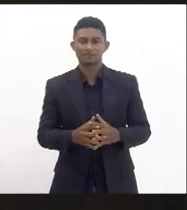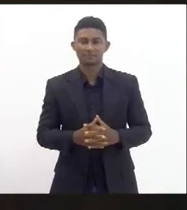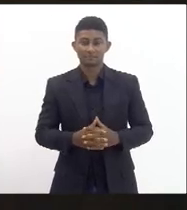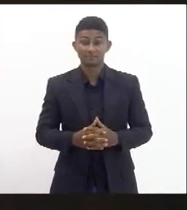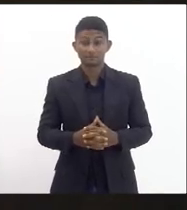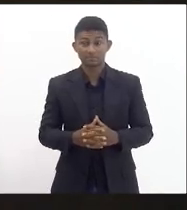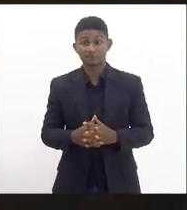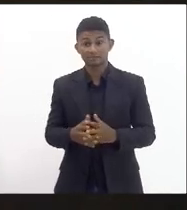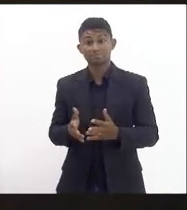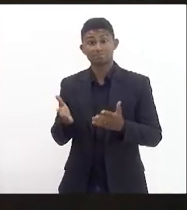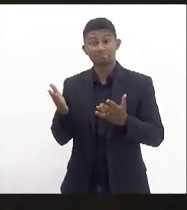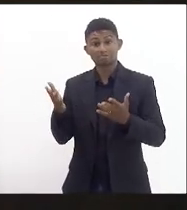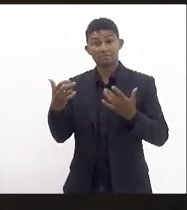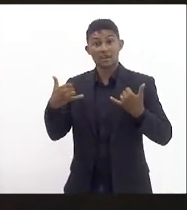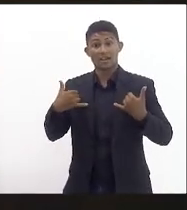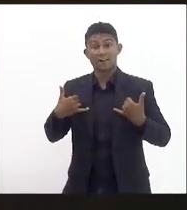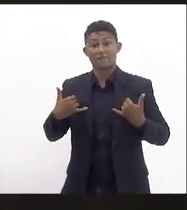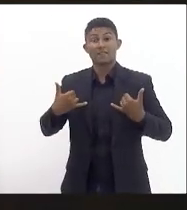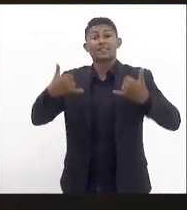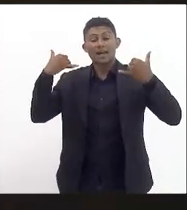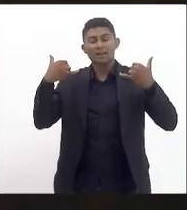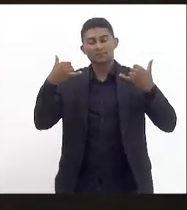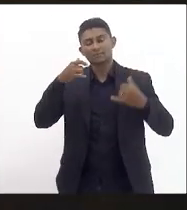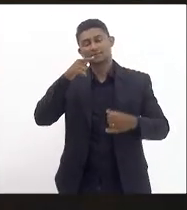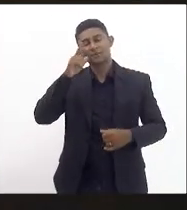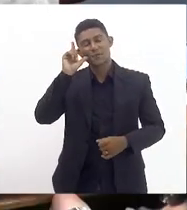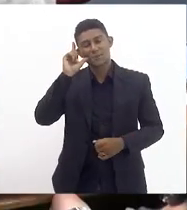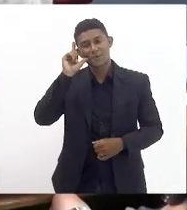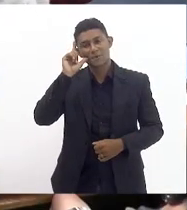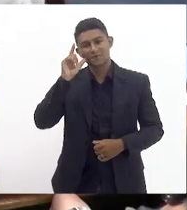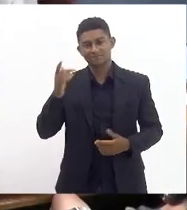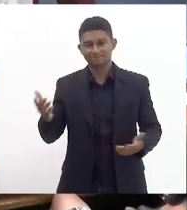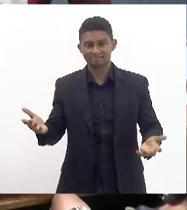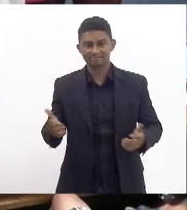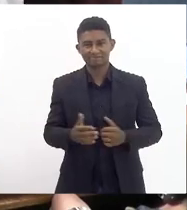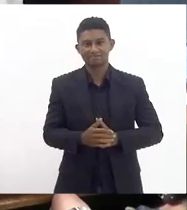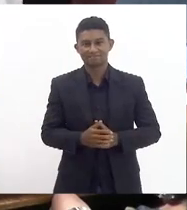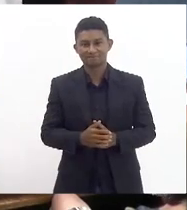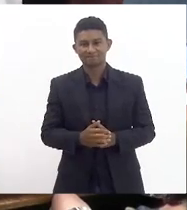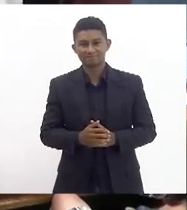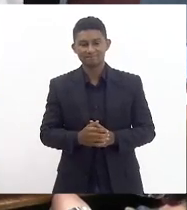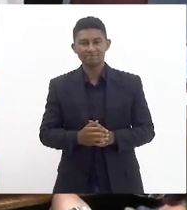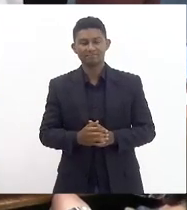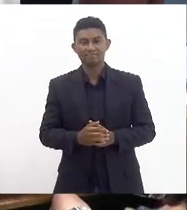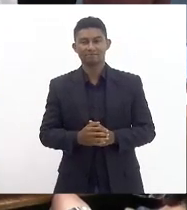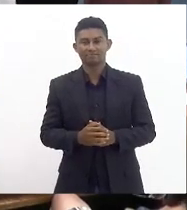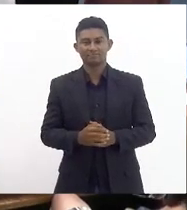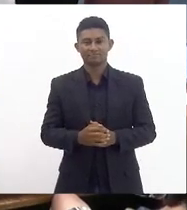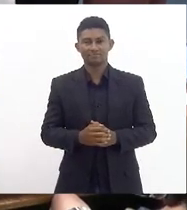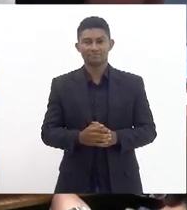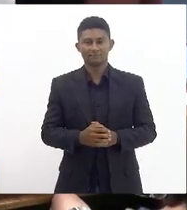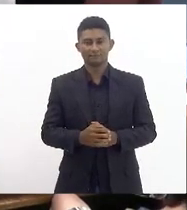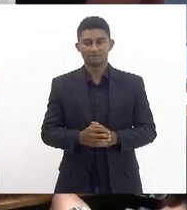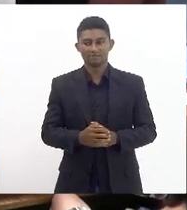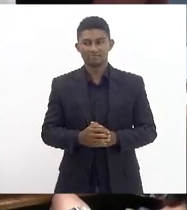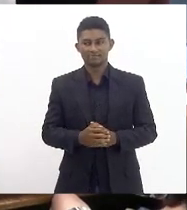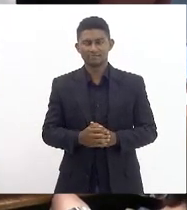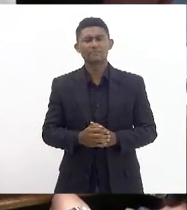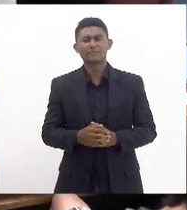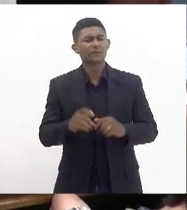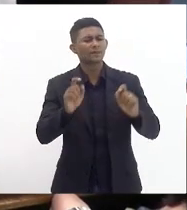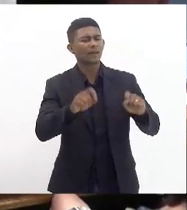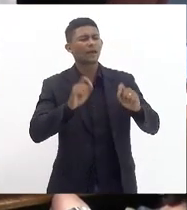Nossa aniversariante do dia de ontem, deputada Franciane. Não é você que fez